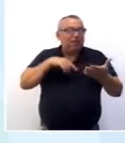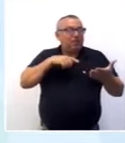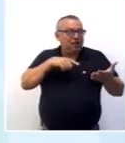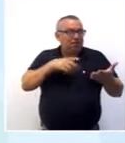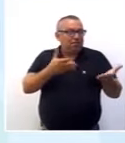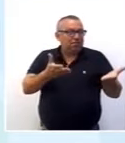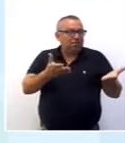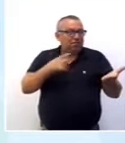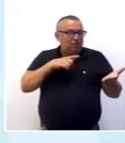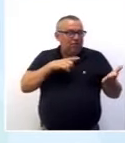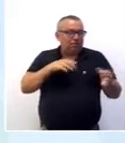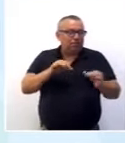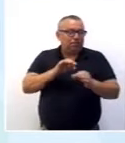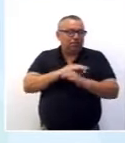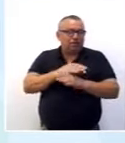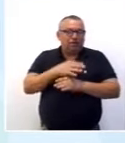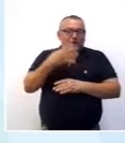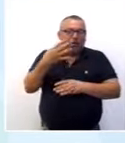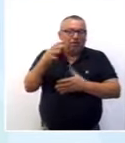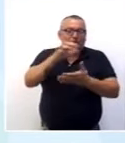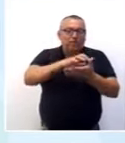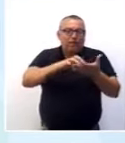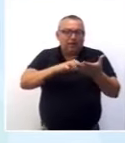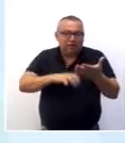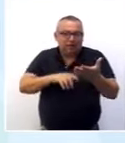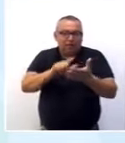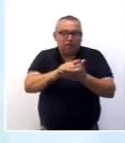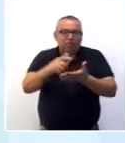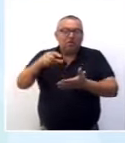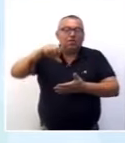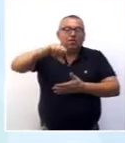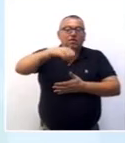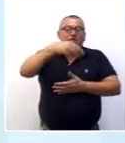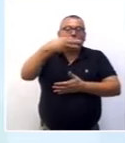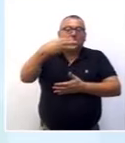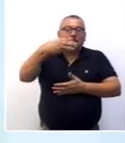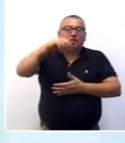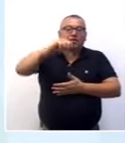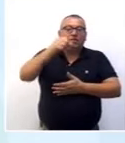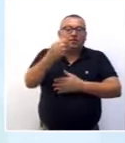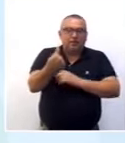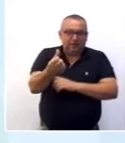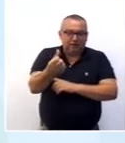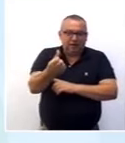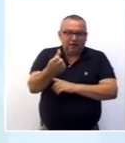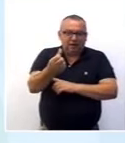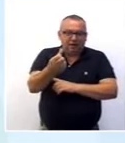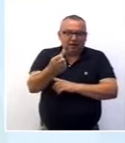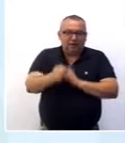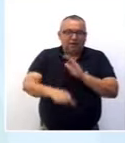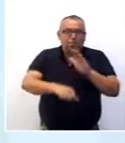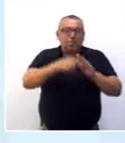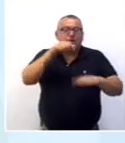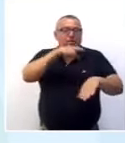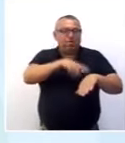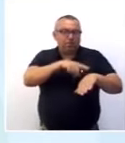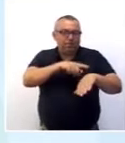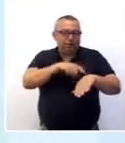né? Textos que estão entre as páginas 93 e 96. Esse primeiro momento é para